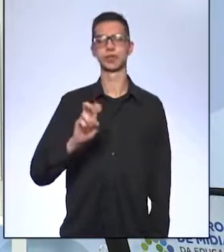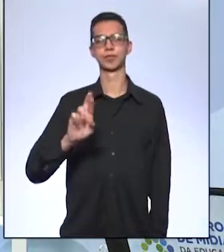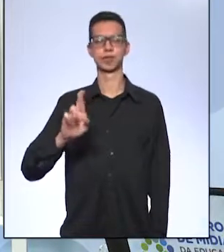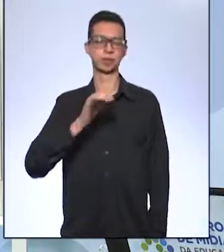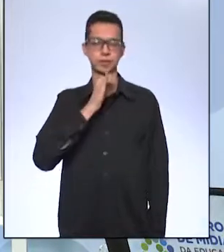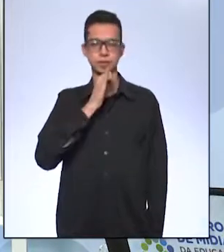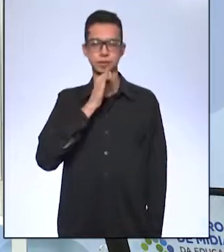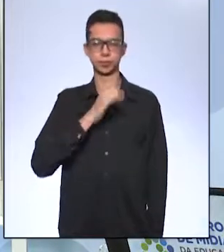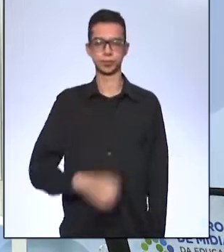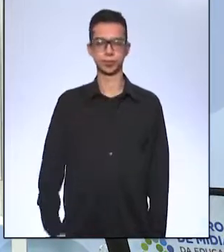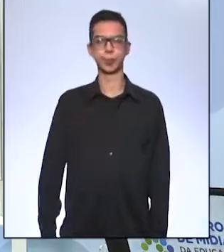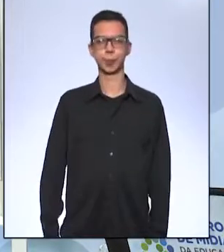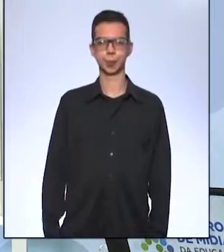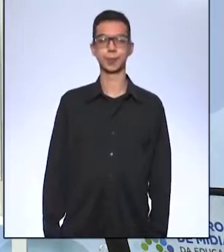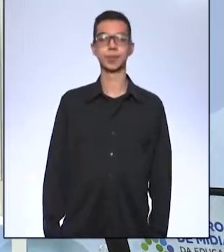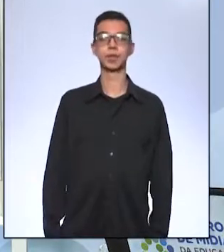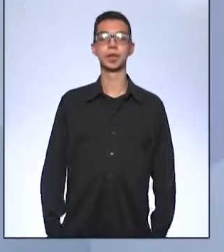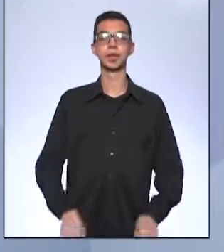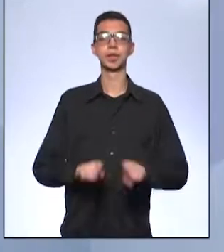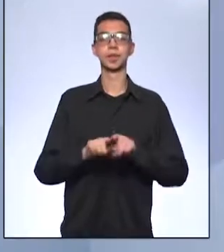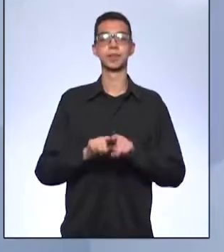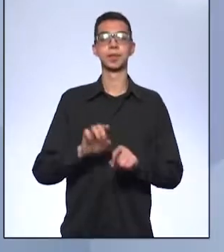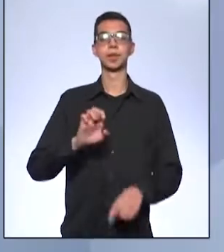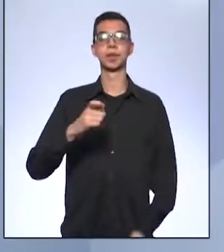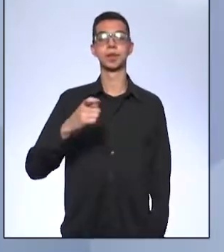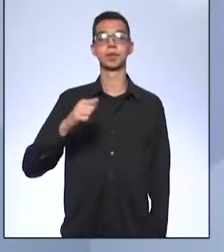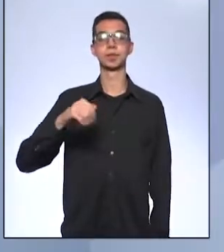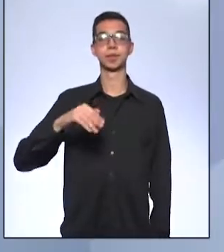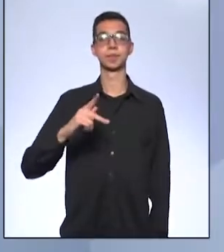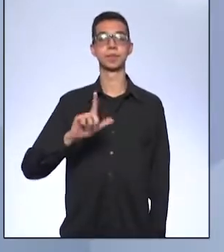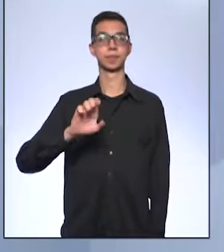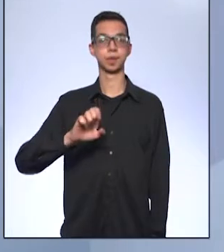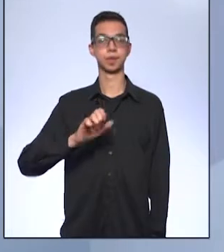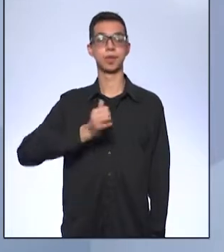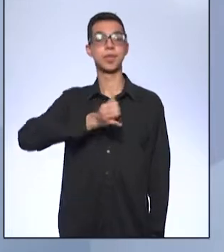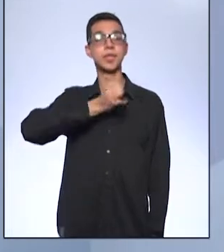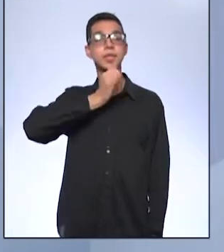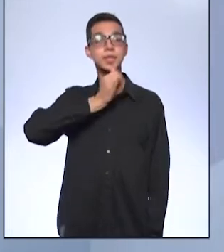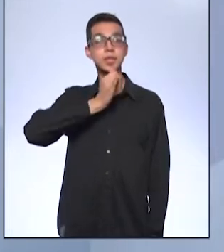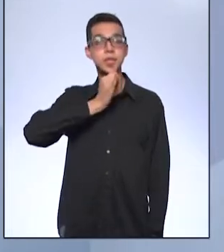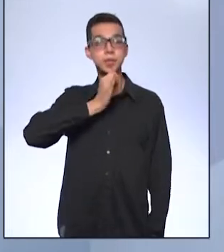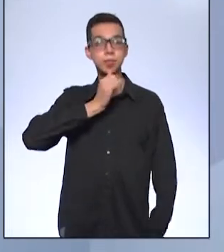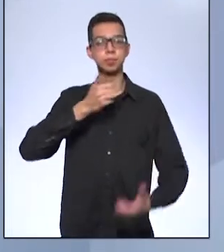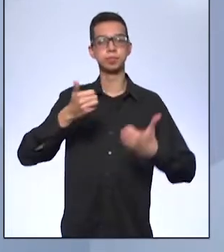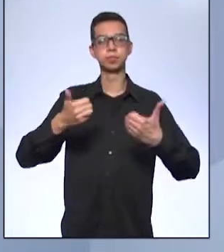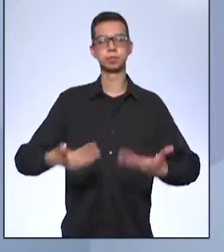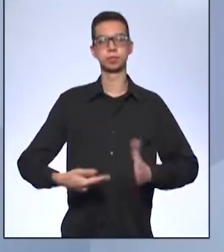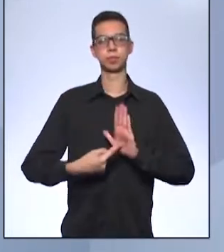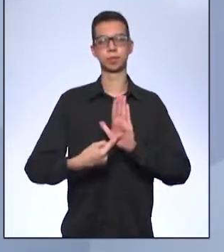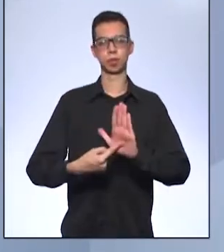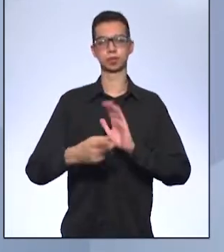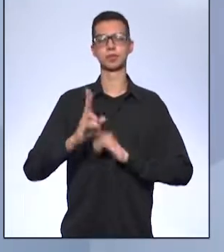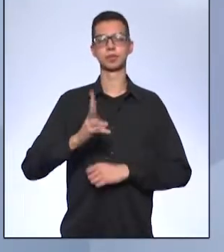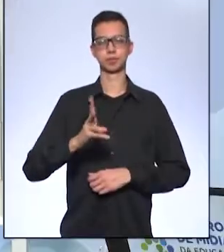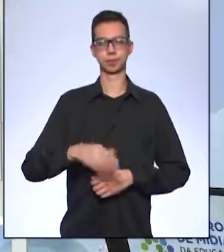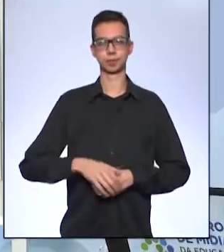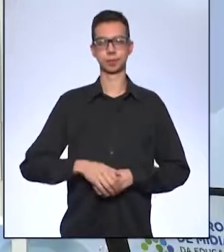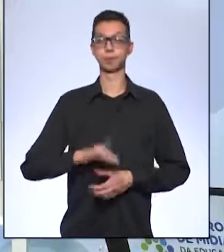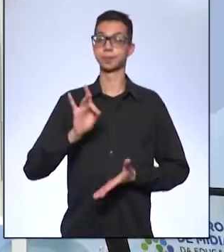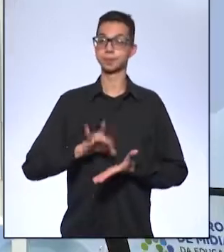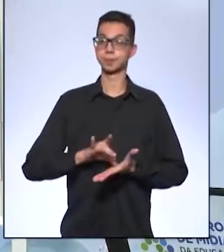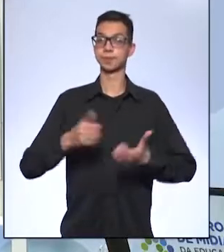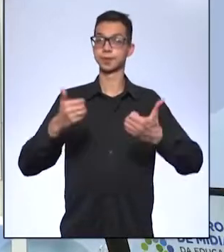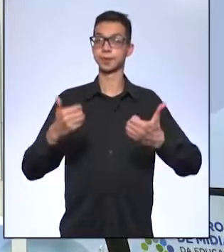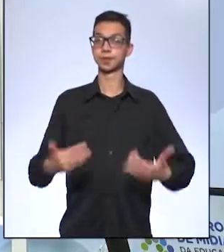trazer essa diferença. E example, você sempre vai trazer exemplos para o que você está falando, para você basear o seu fato aí,